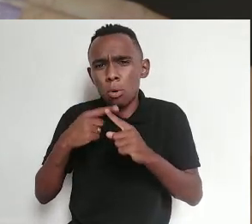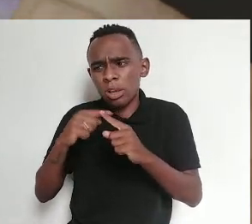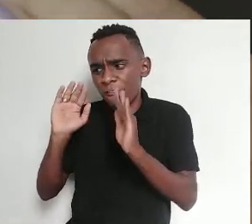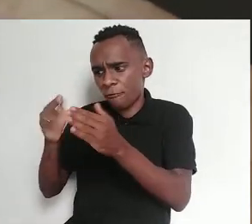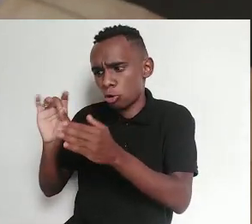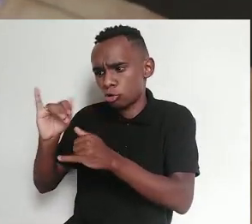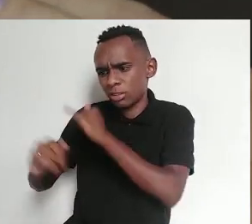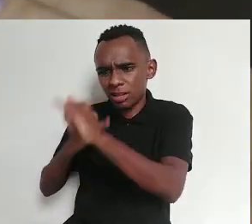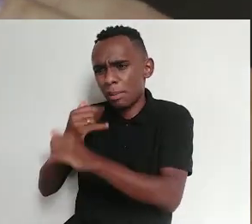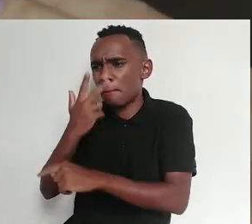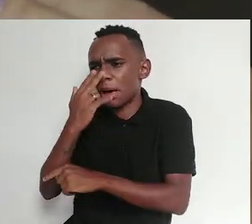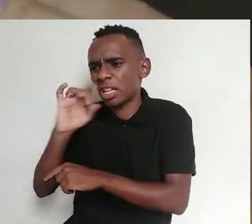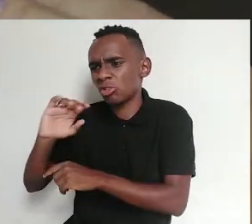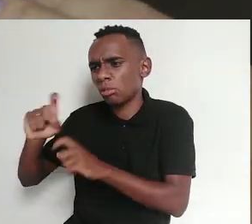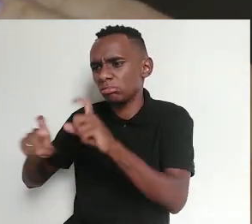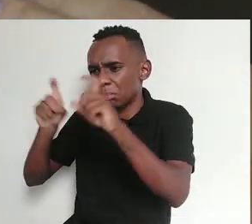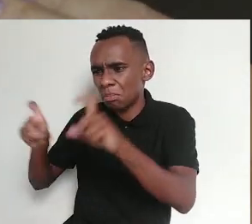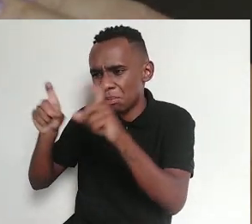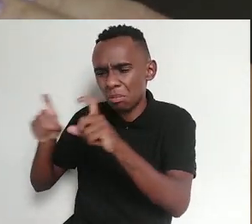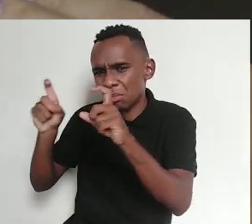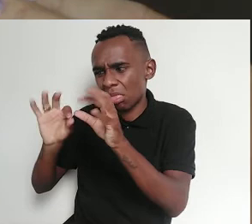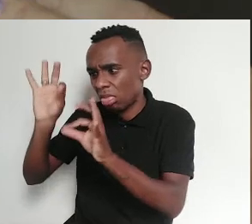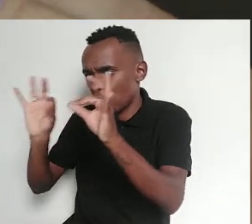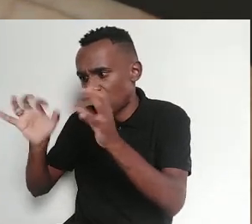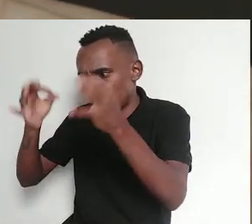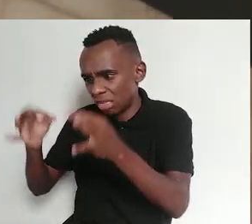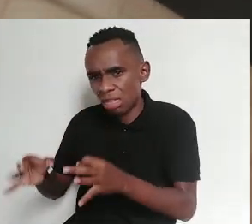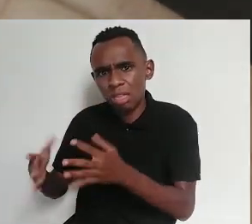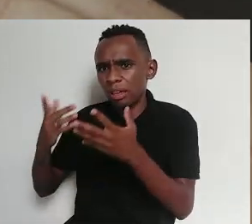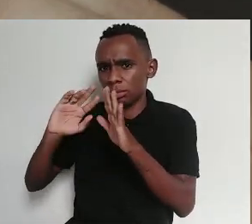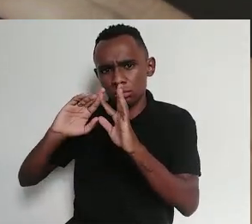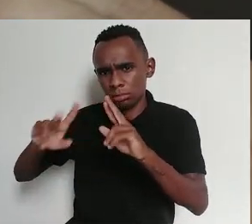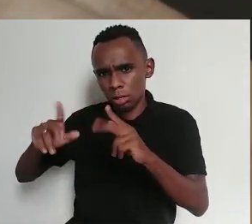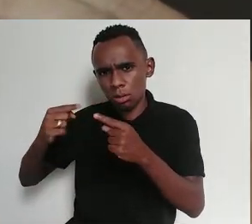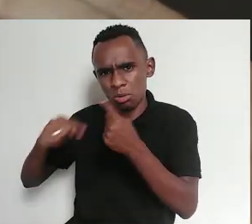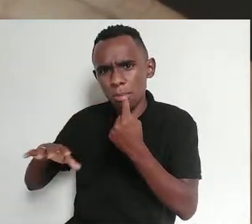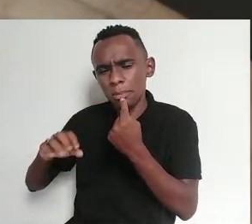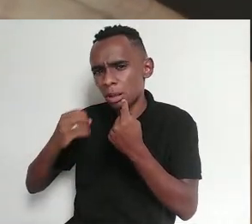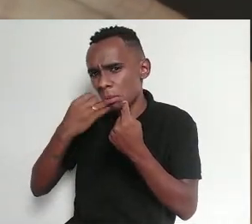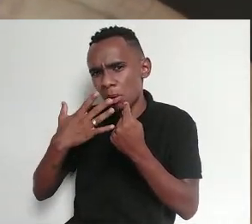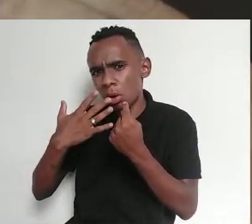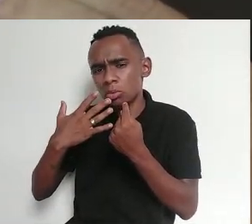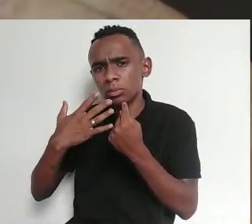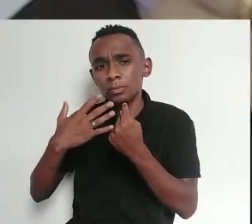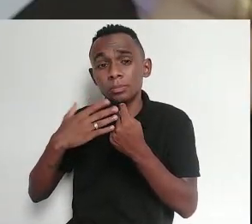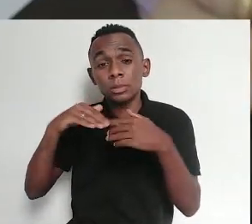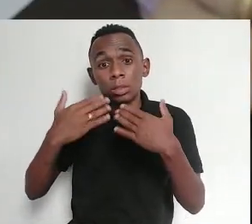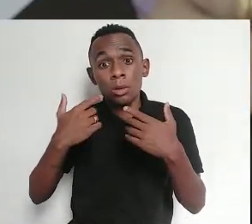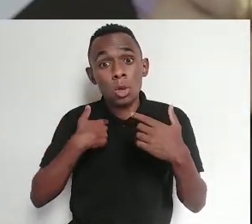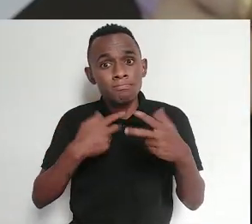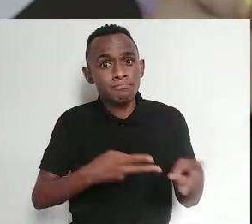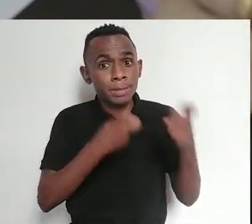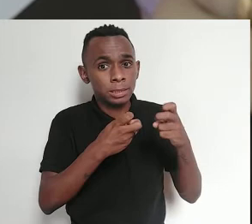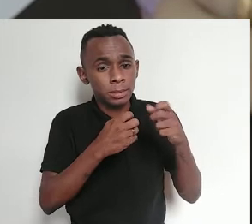né? Tudo muito medido. Então, o sentido da mandala é a expansão, por